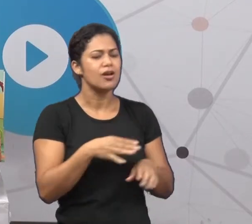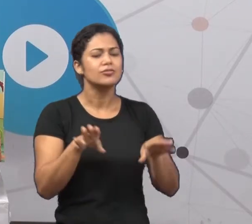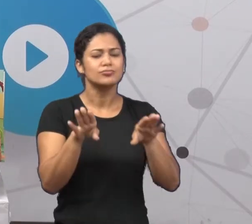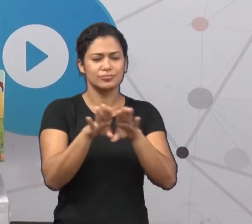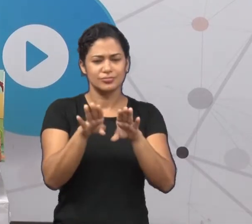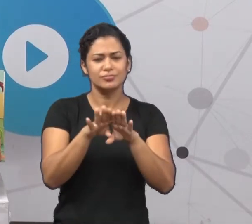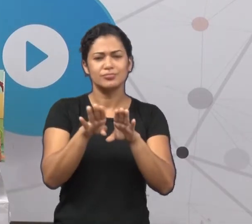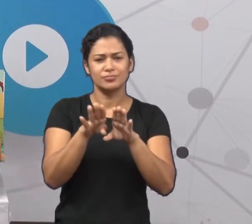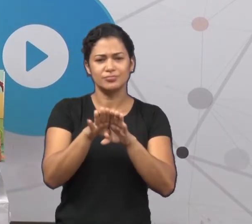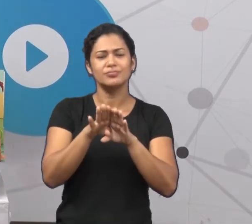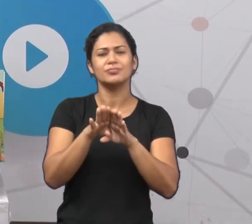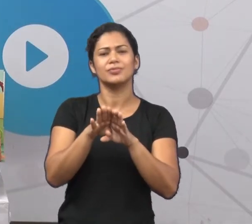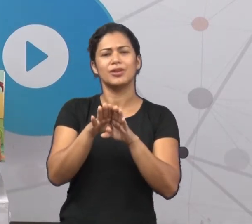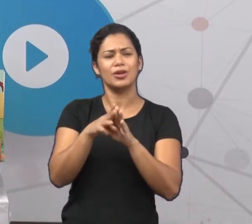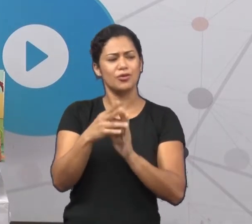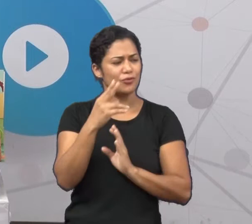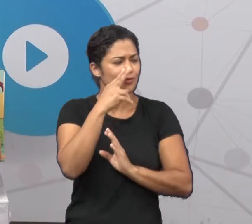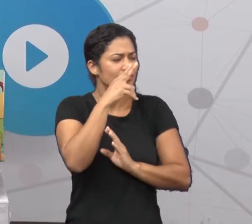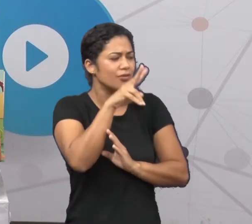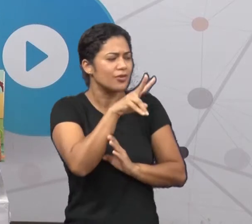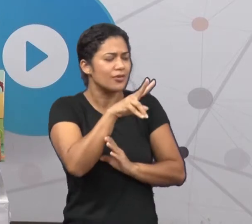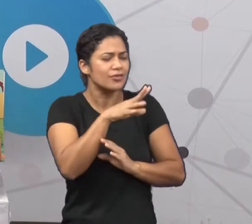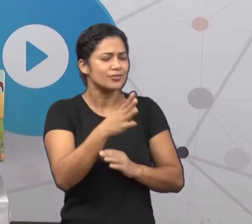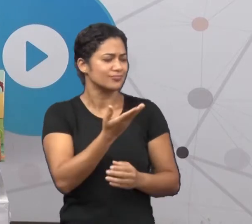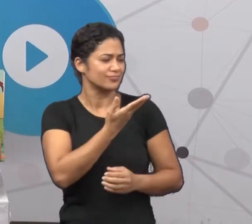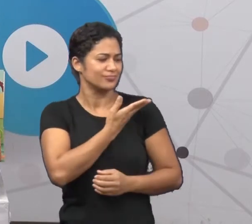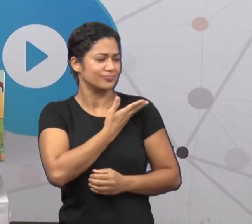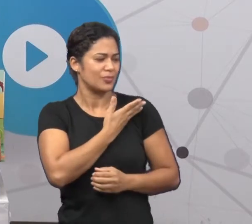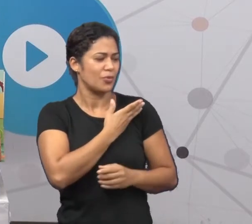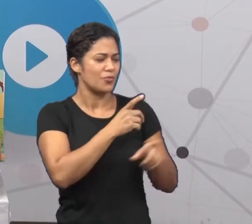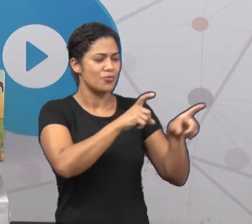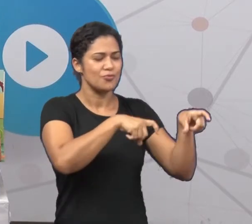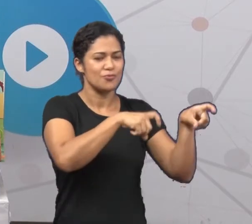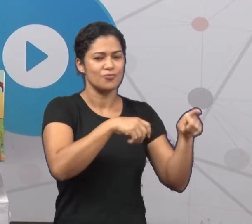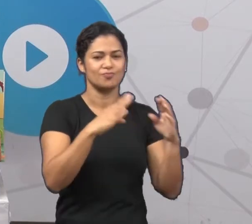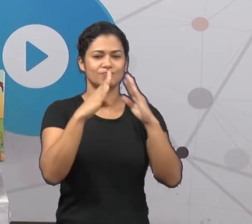teve a oportunidade de conhecer a vida do amigo na cidade.